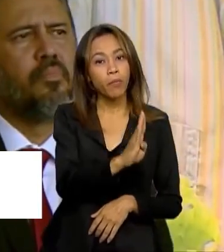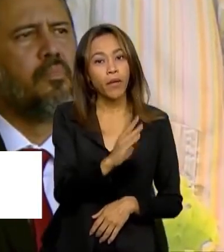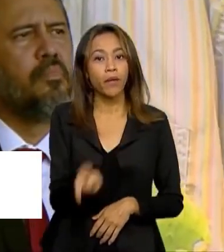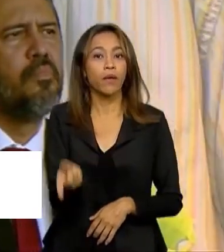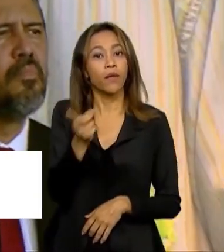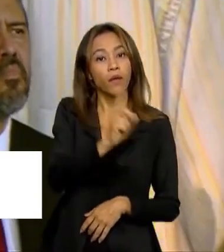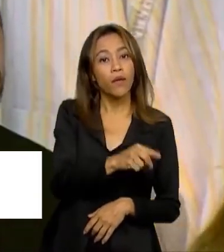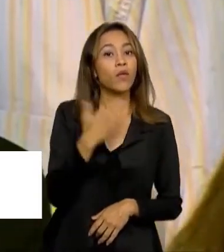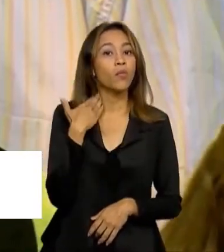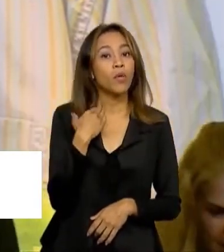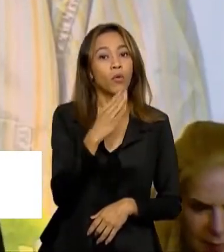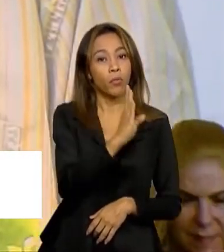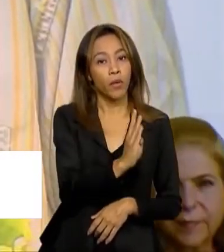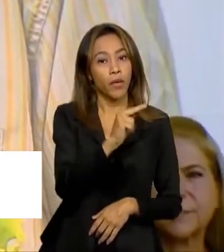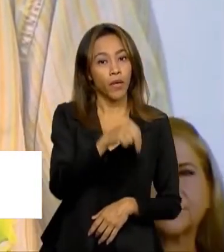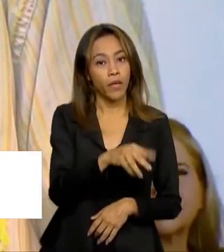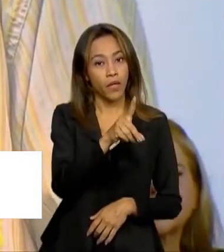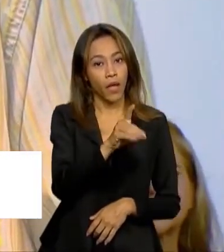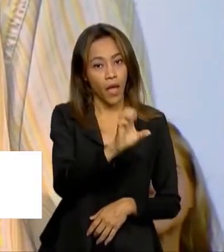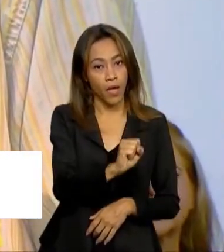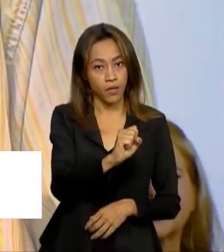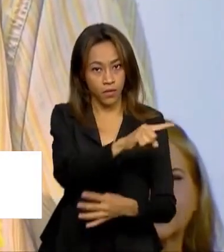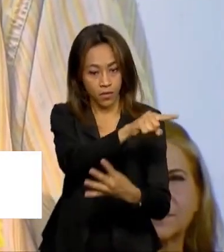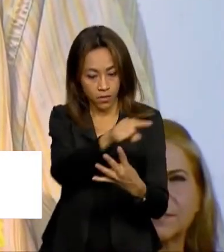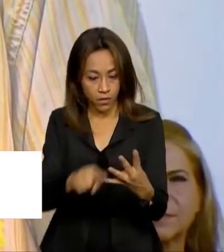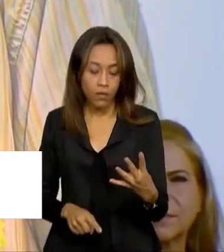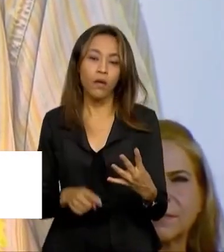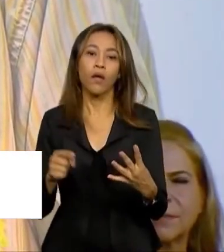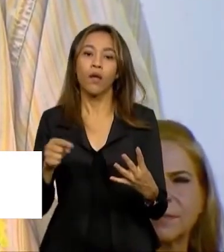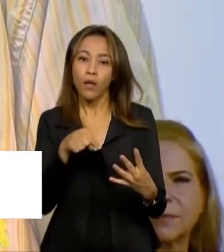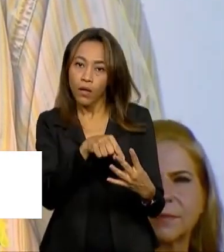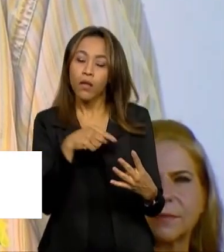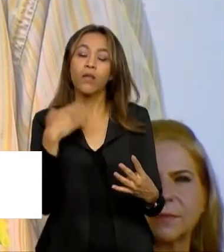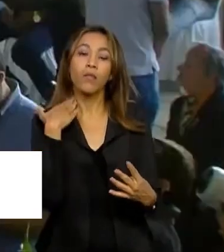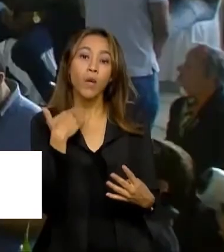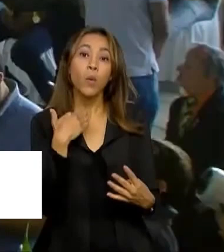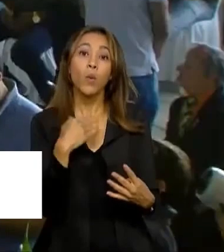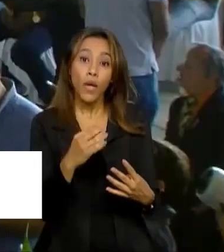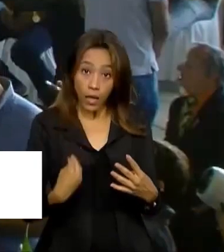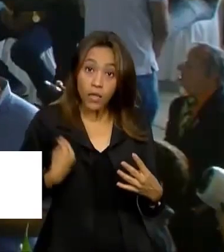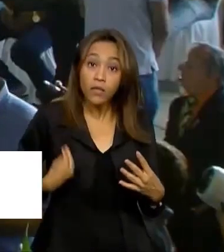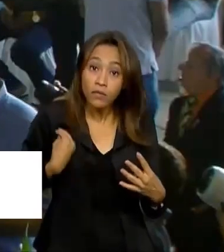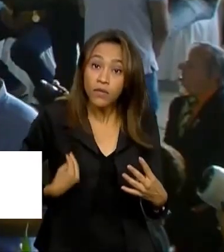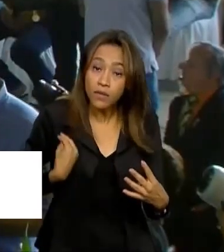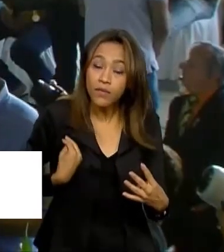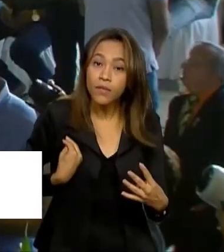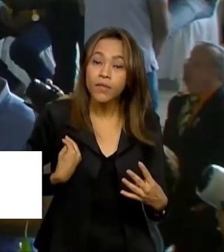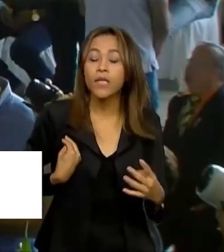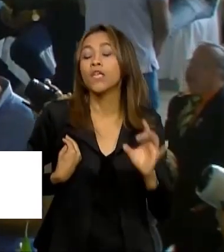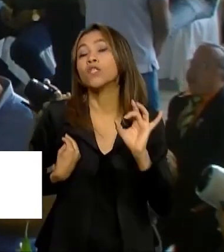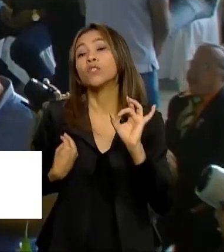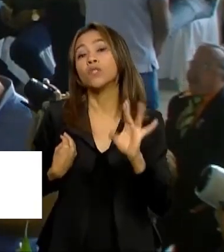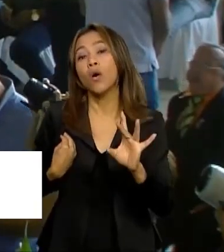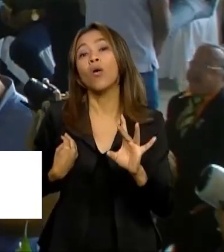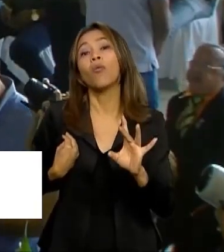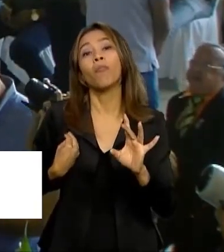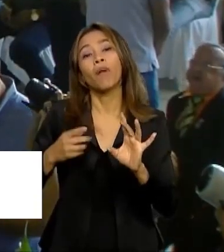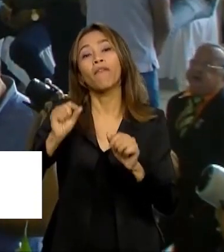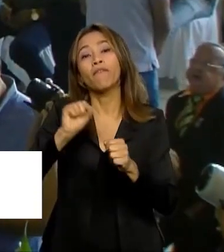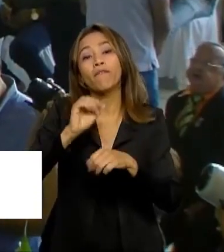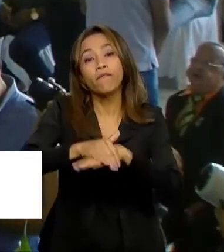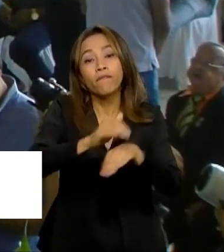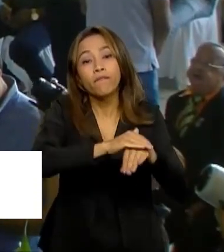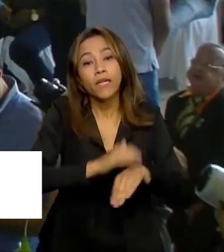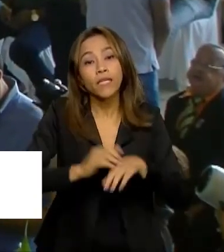o BNDES só tem sentido existir se for para fazer as coisas